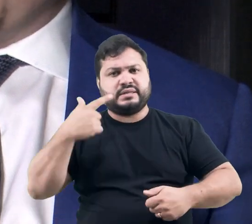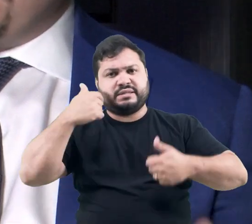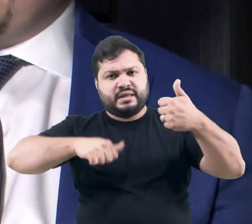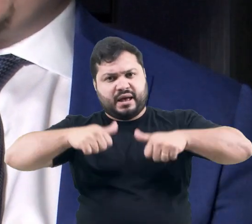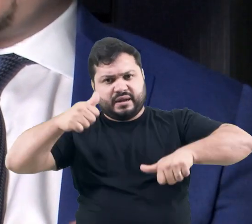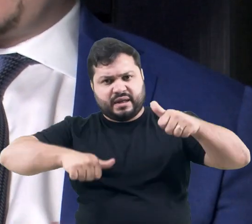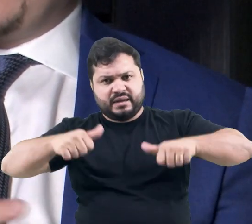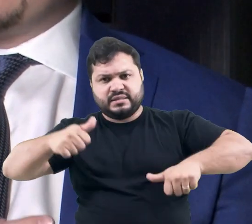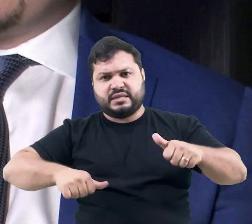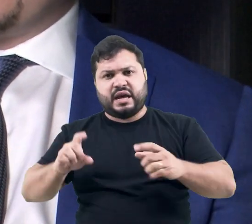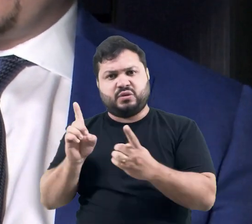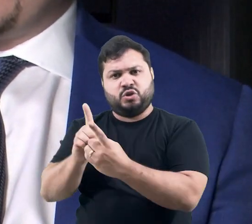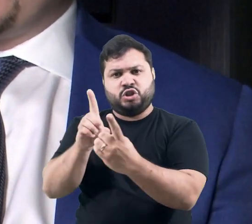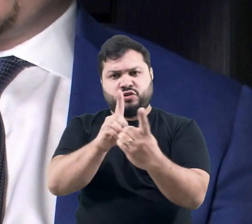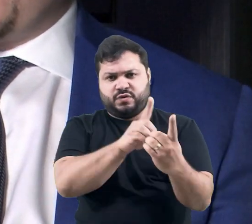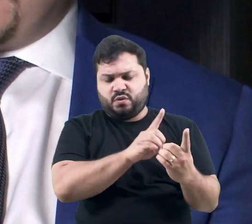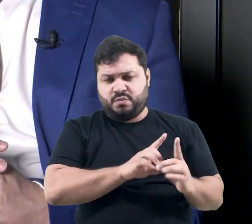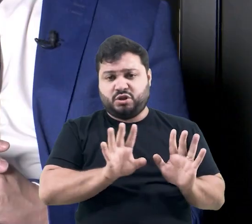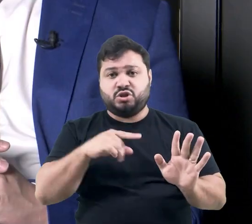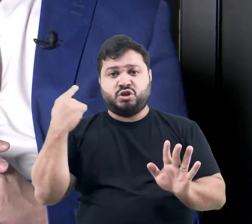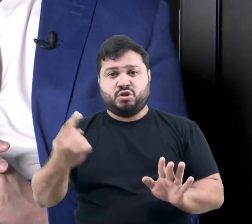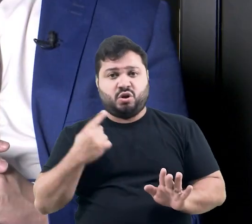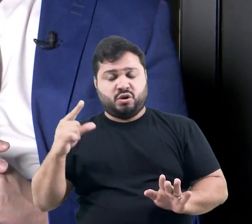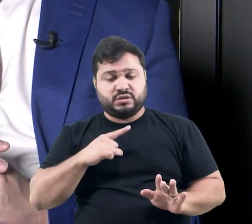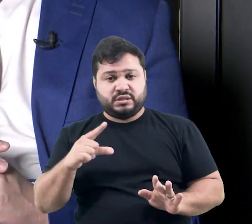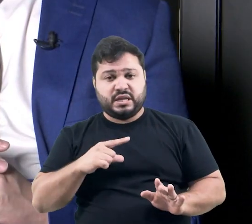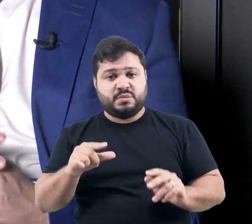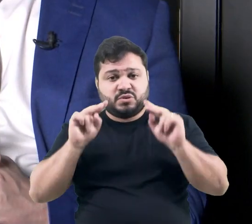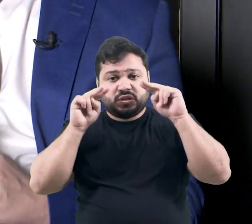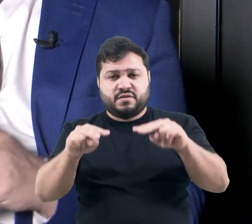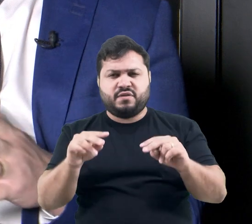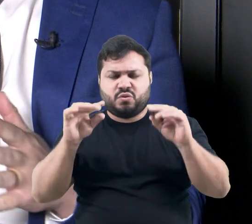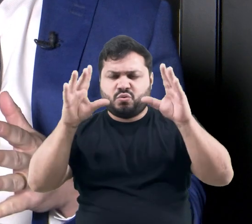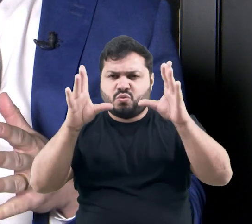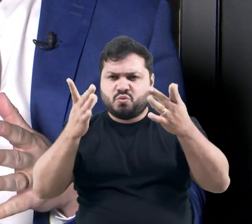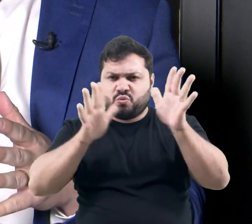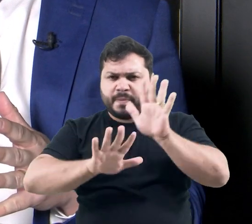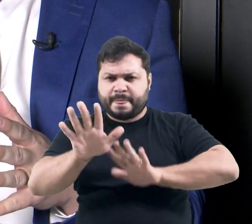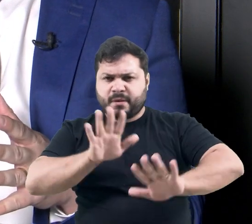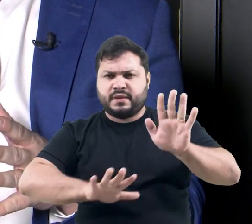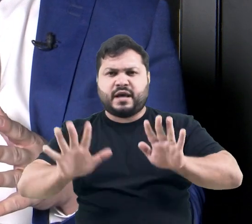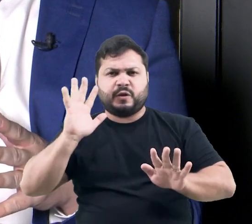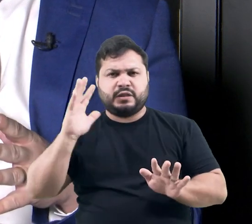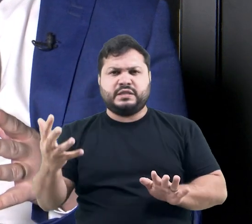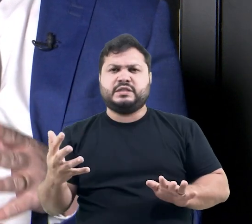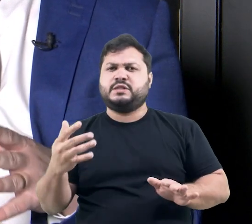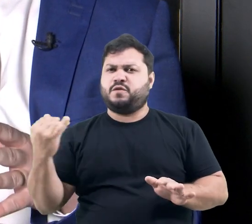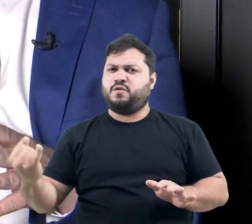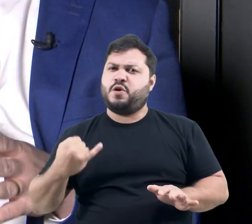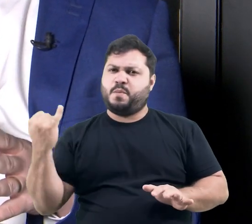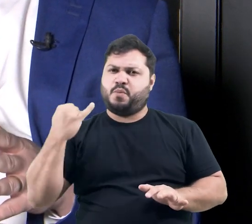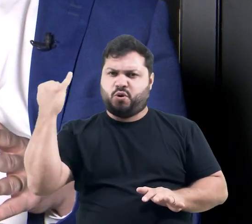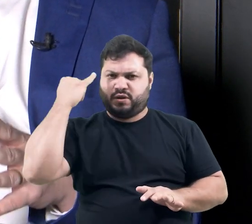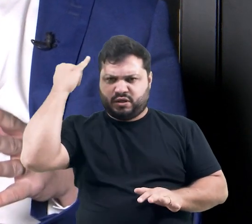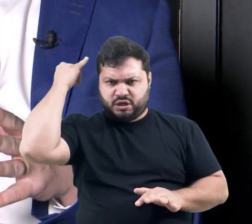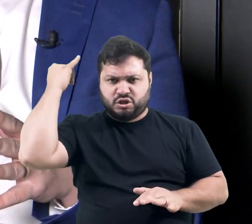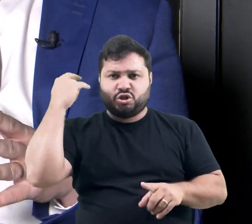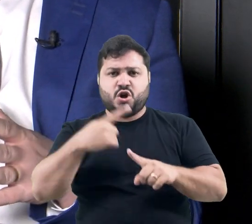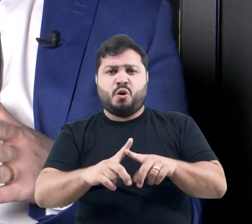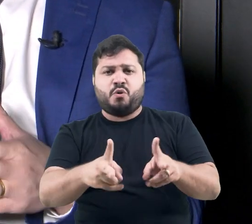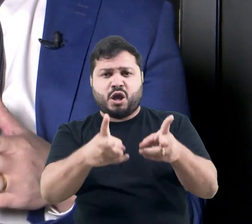ser analisado individualmente. Nós temos que ver tudo com muito cuidado, né? Essa decisão foi muito importante